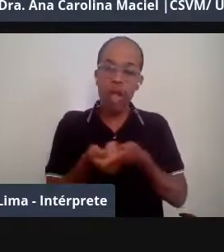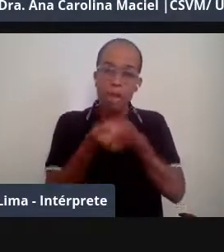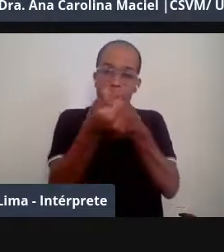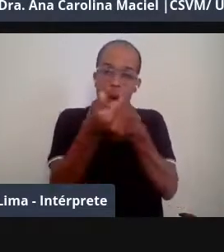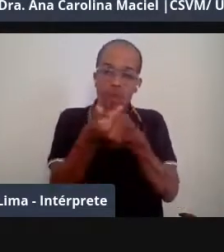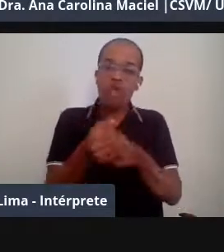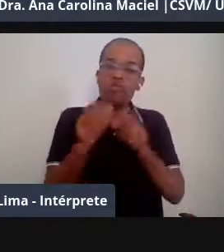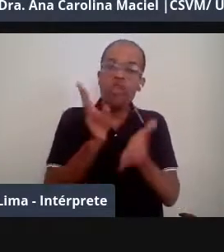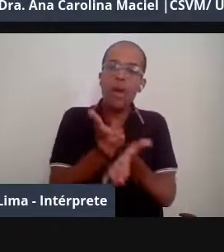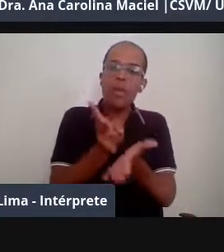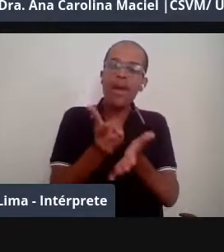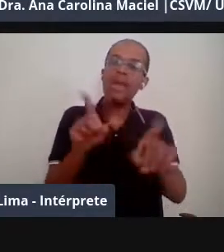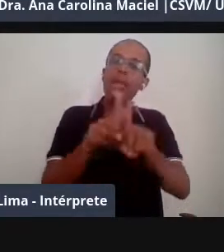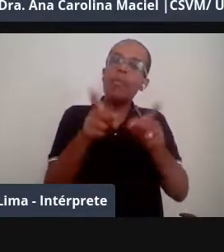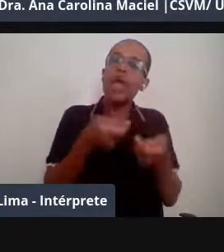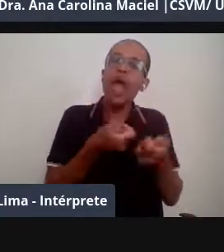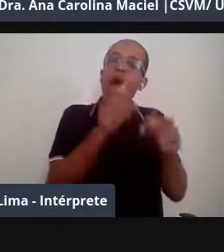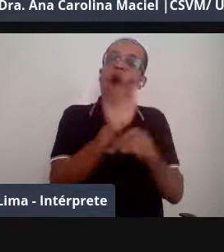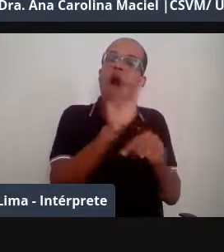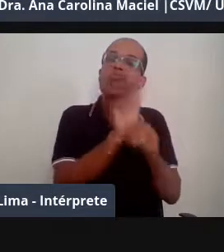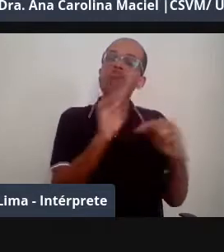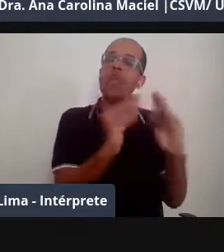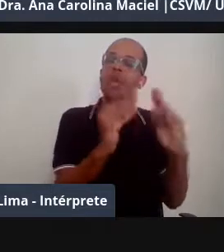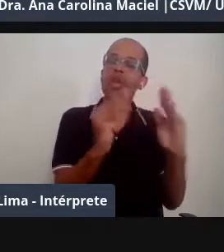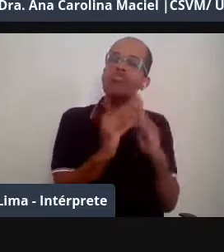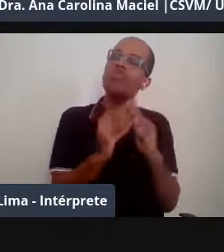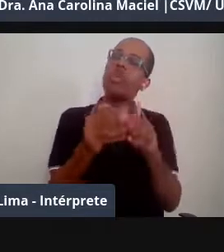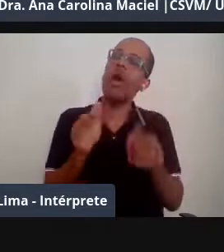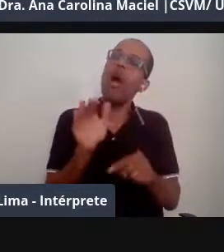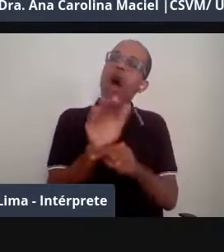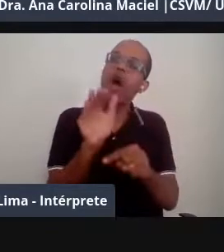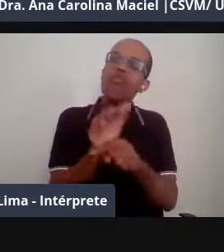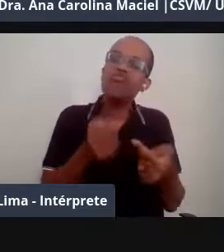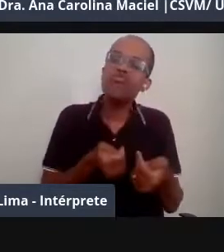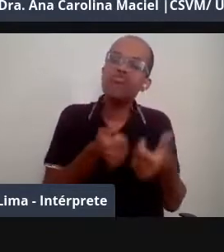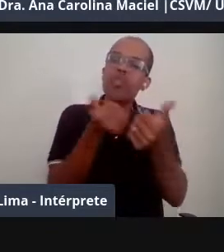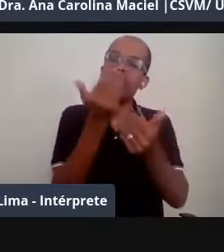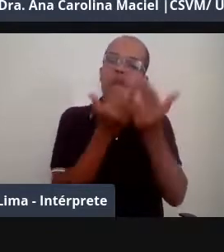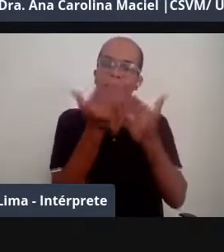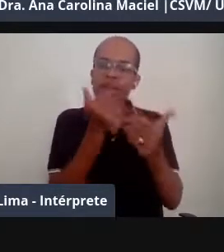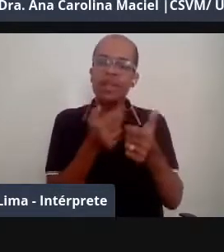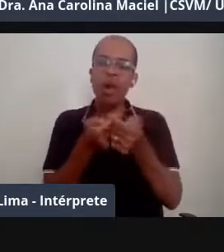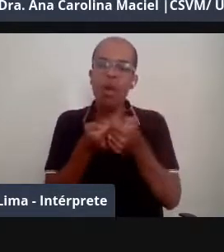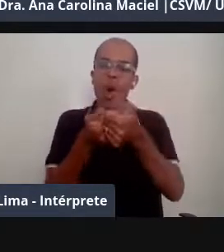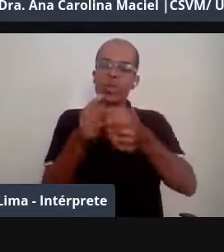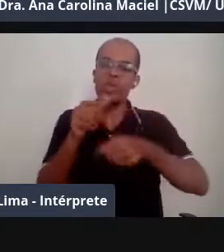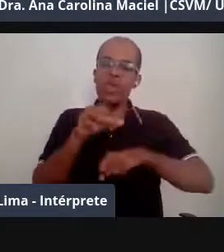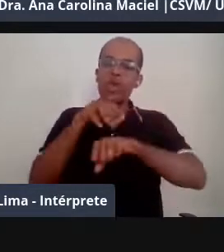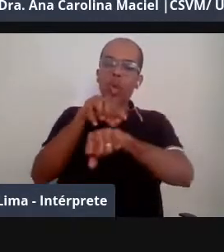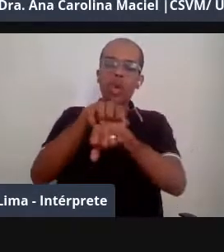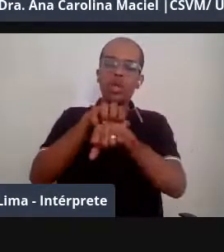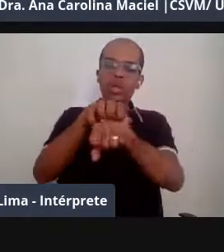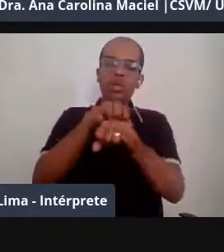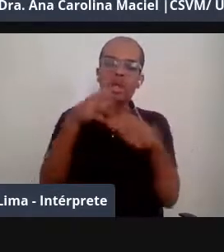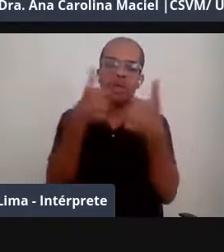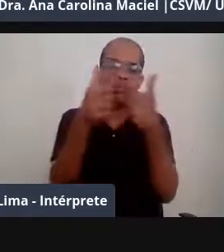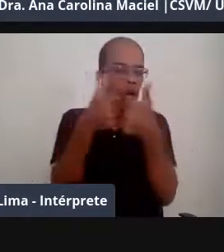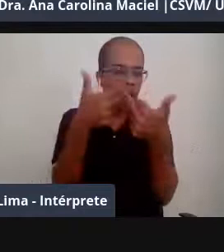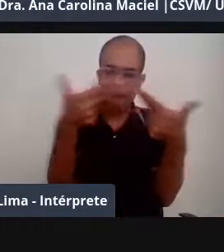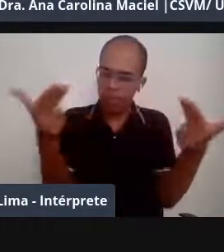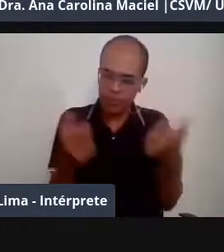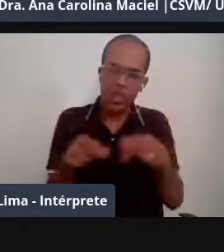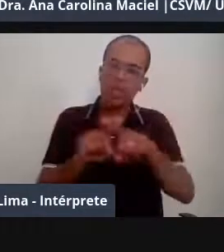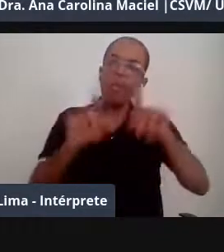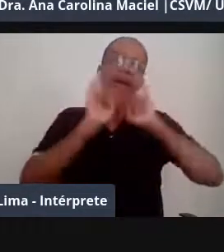também auxílio moradia, auxílio alimentação, auxílio transporte e campanhas humanitárias também que